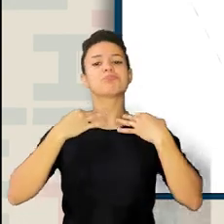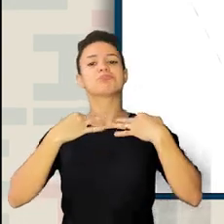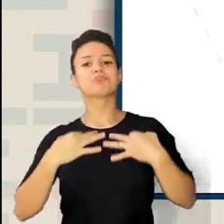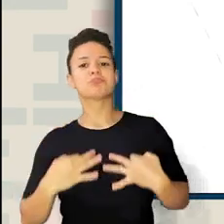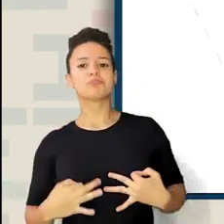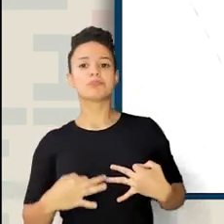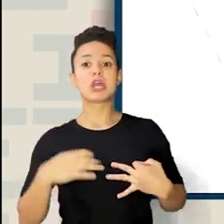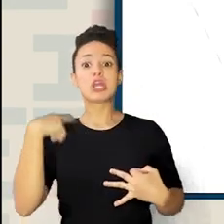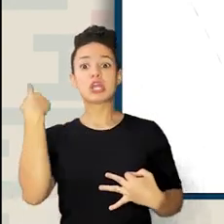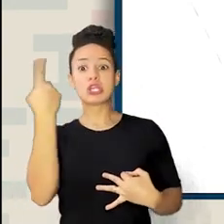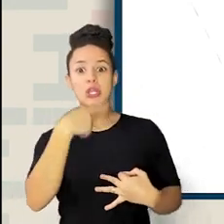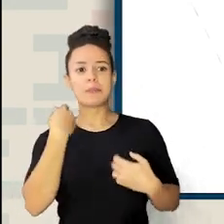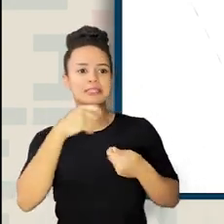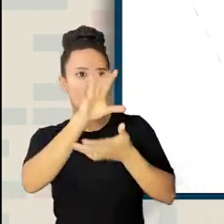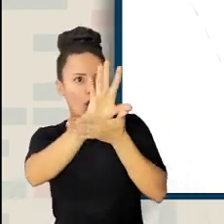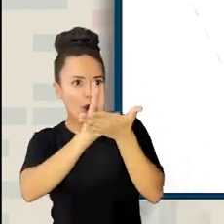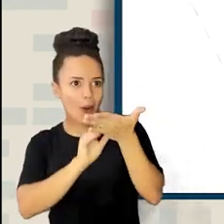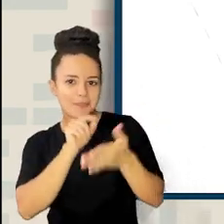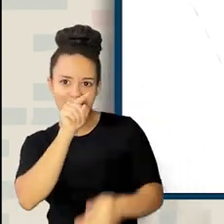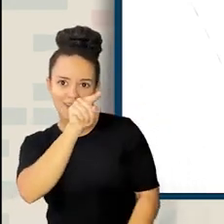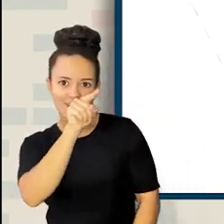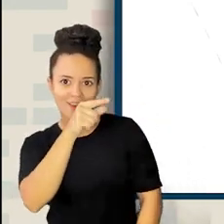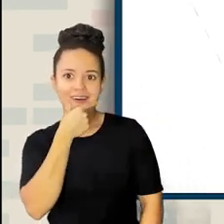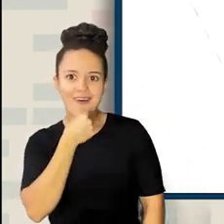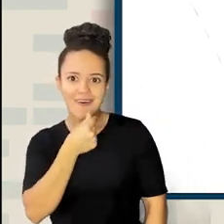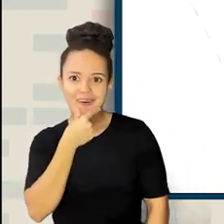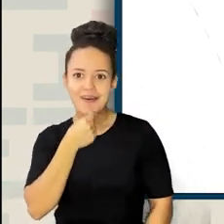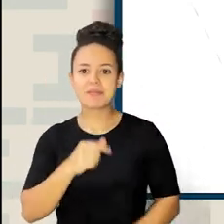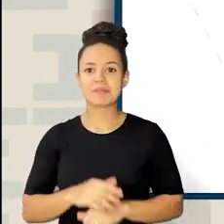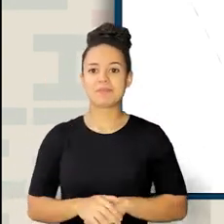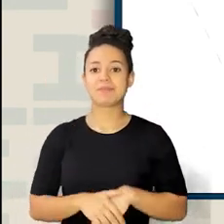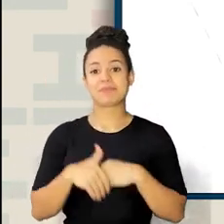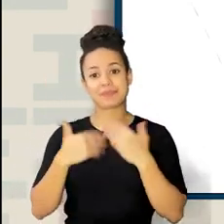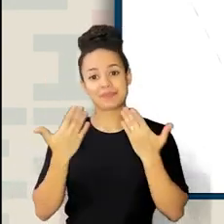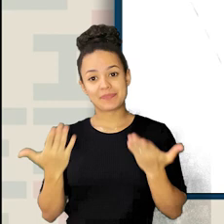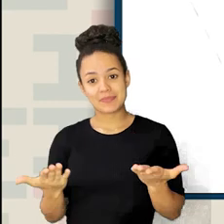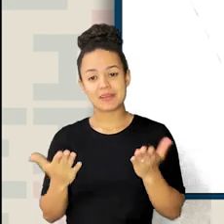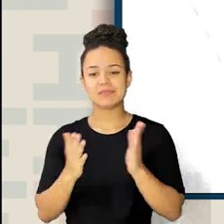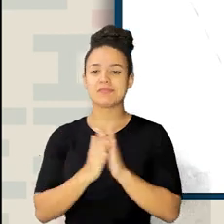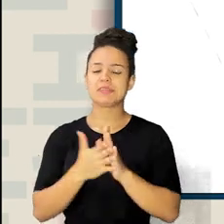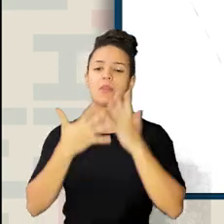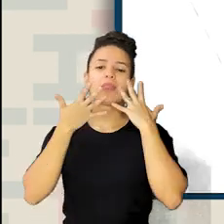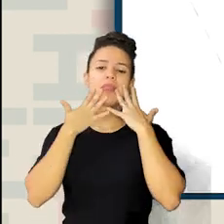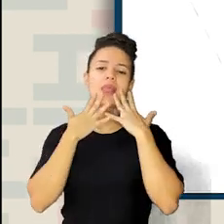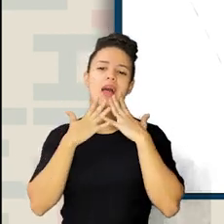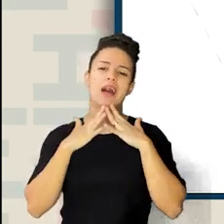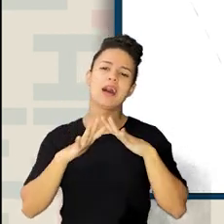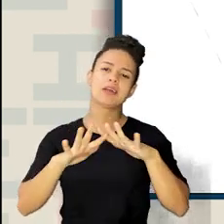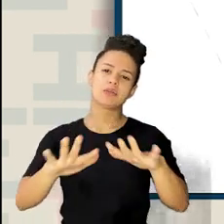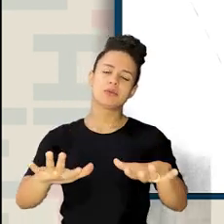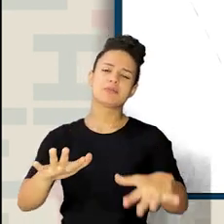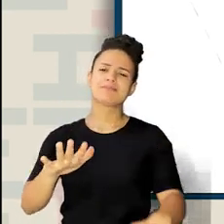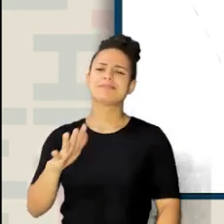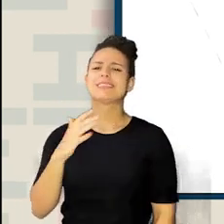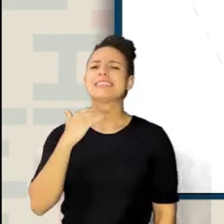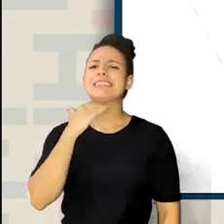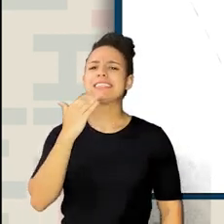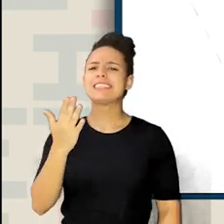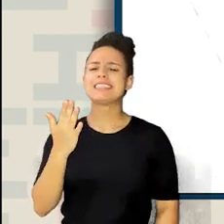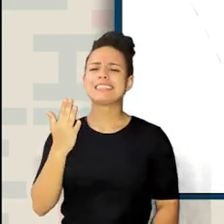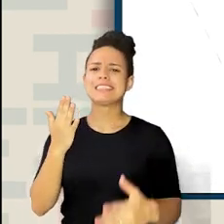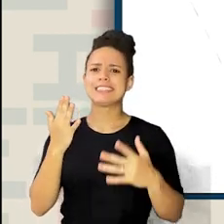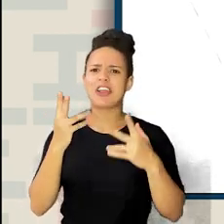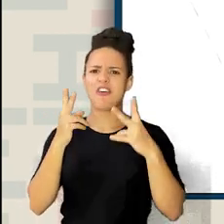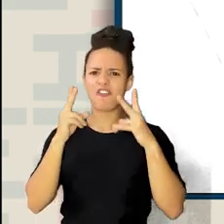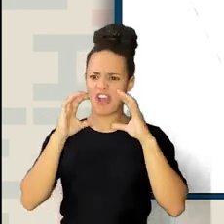gente devia imitar o Pedrinho, né? Então, com bastante naturalidade, sem muita força